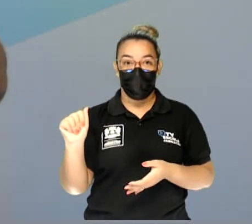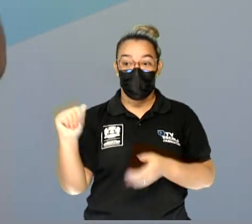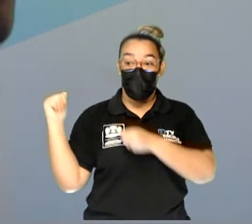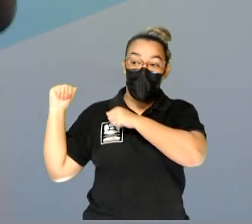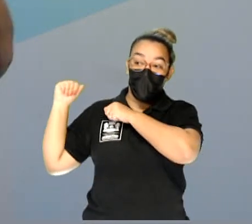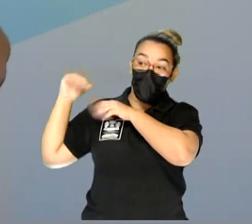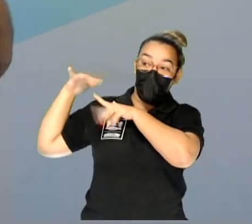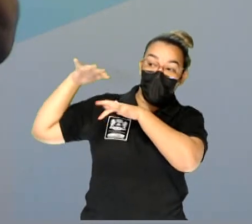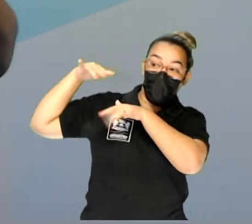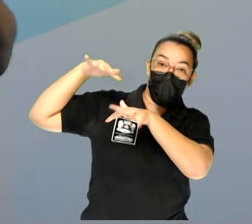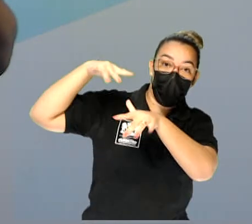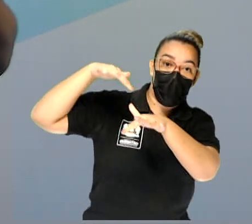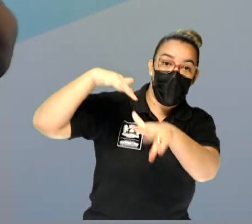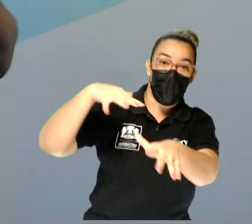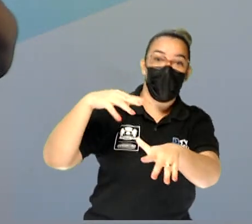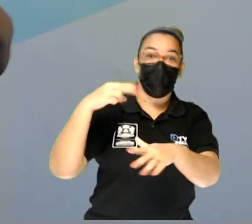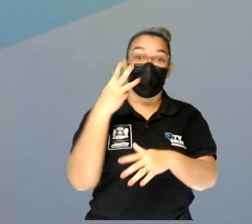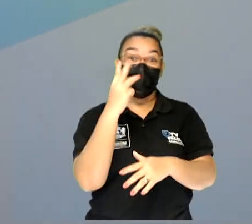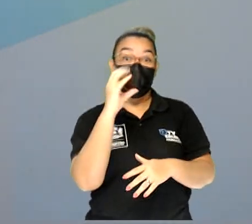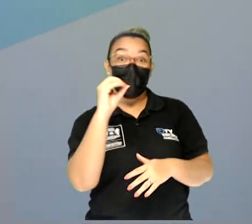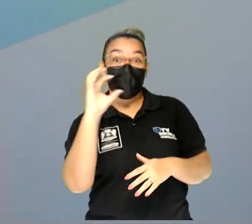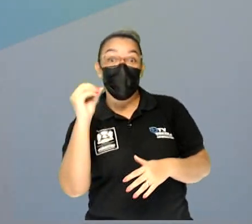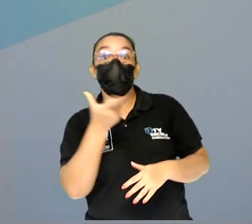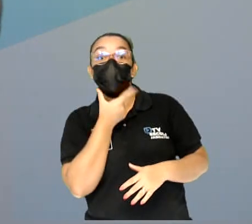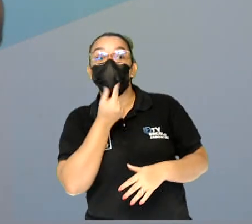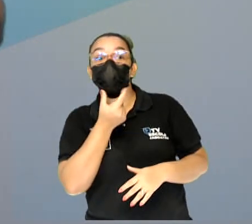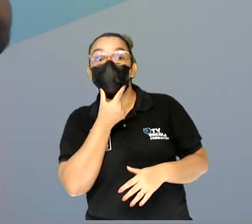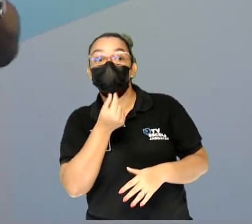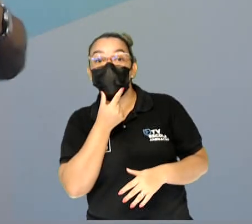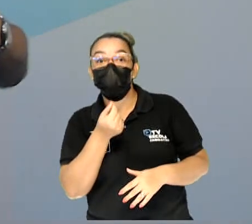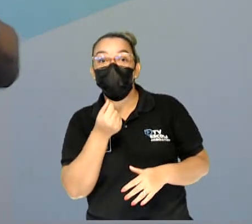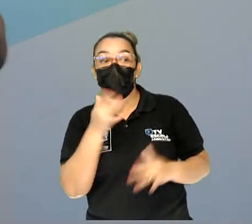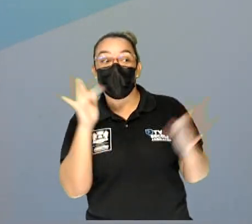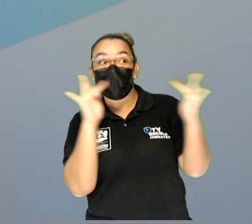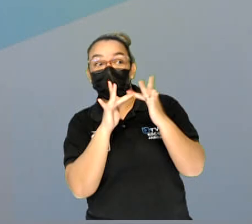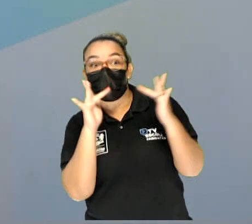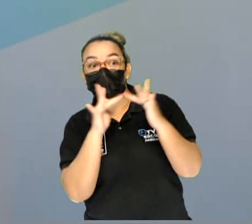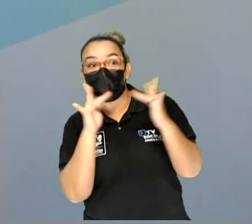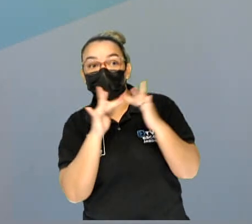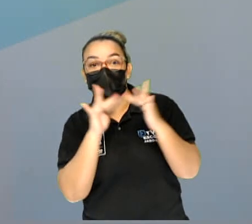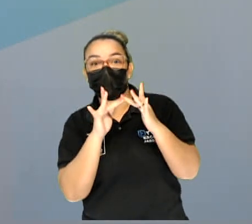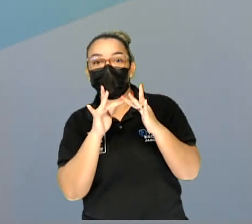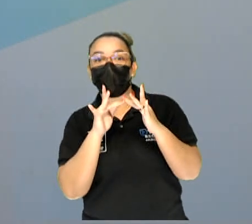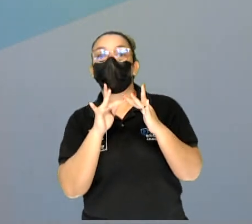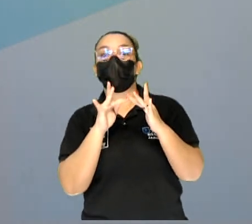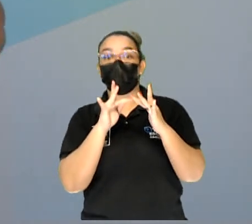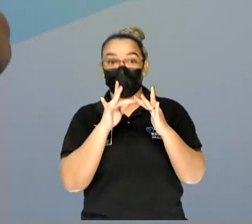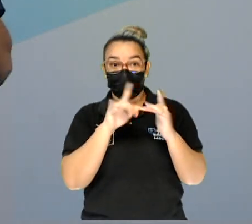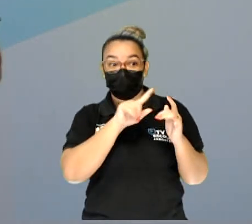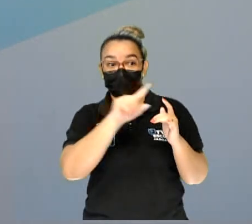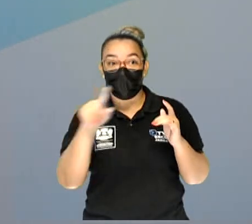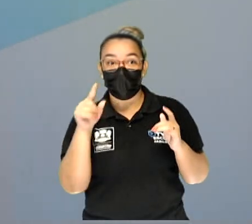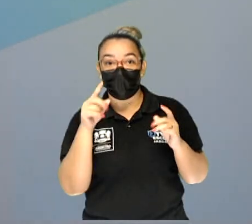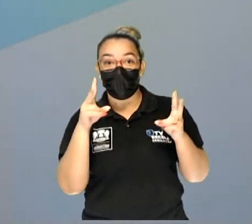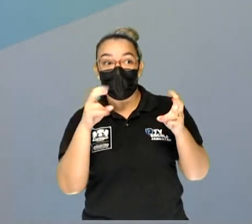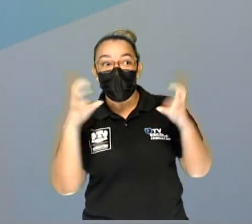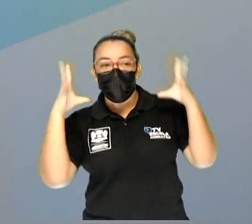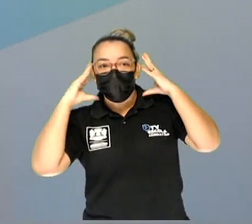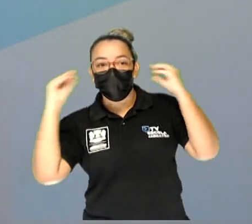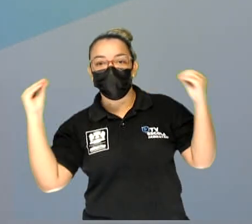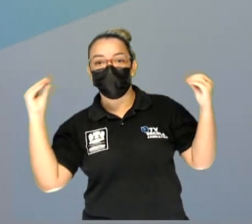poder manter contato visual com os holandeses, disparar e fazer de conta que estava fugindo, para instigar os holandeses a perseguirem